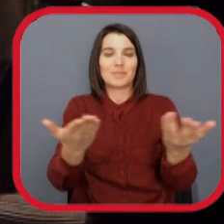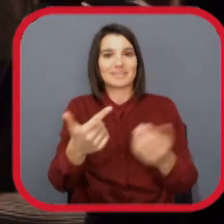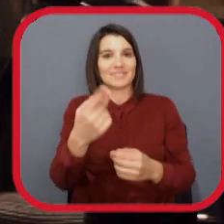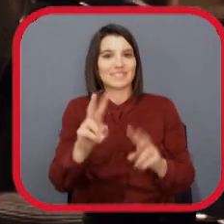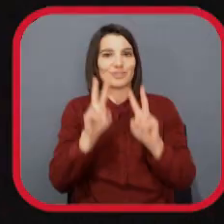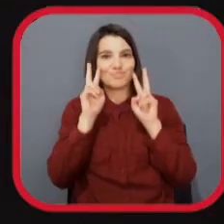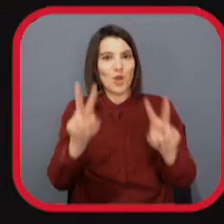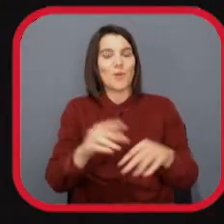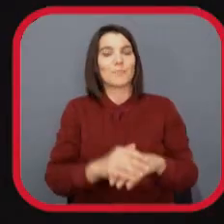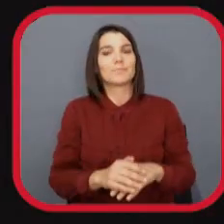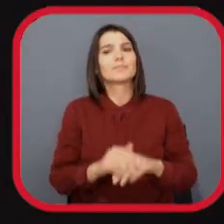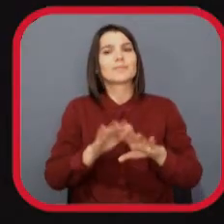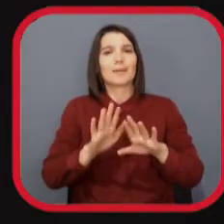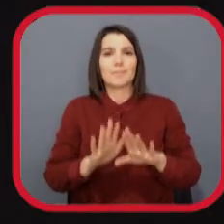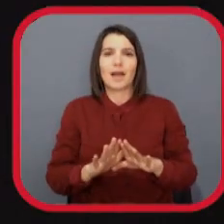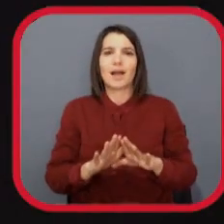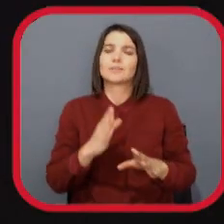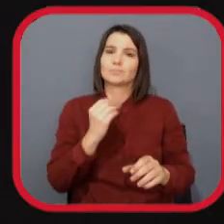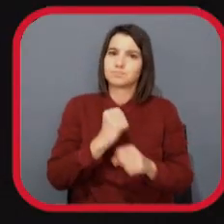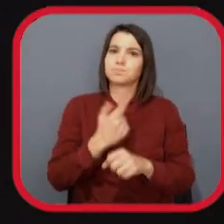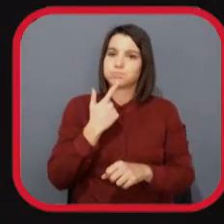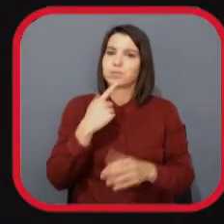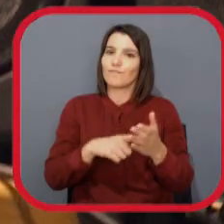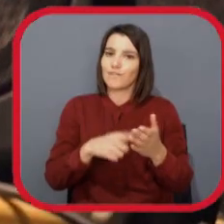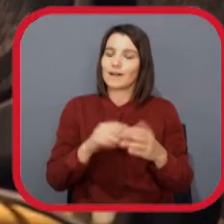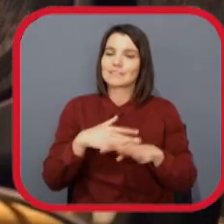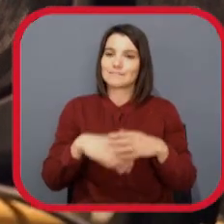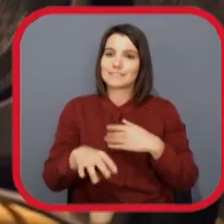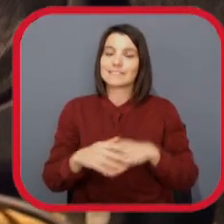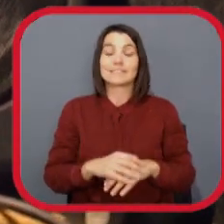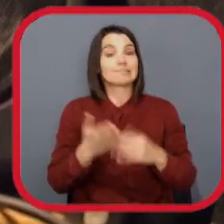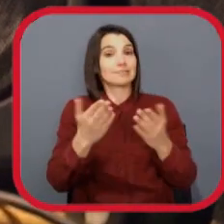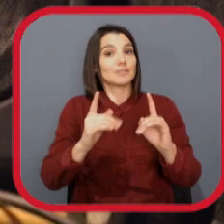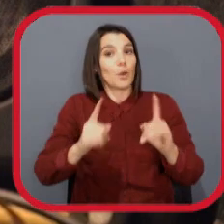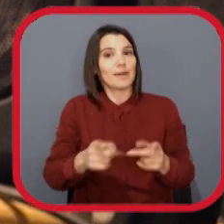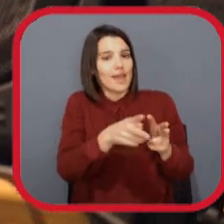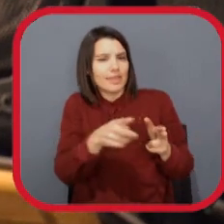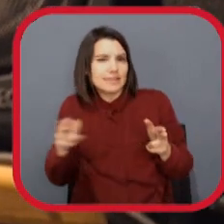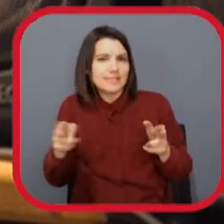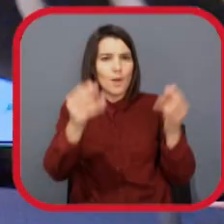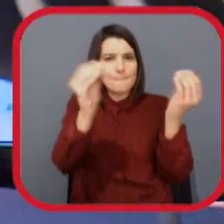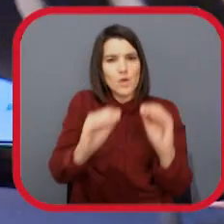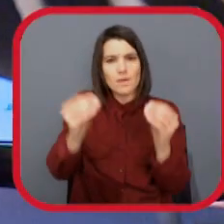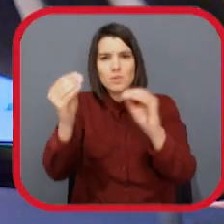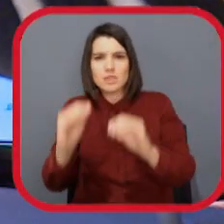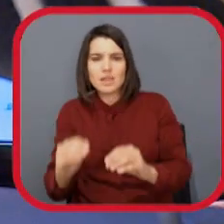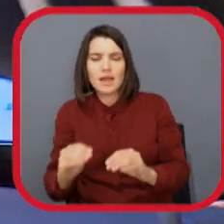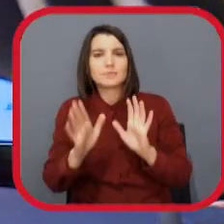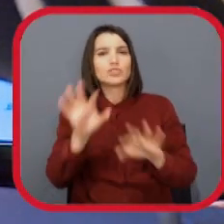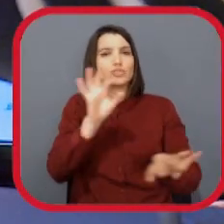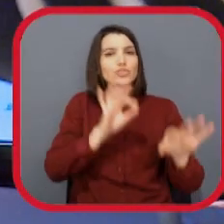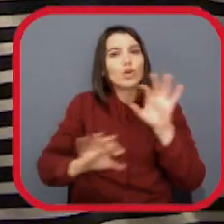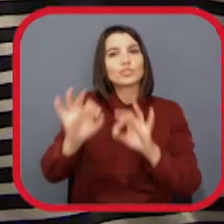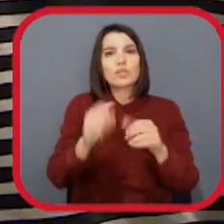vez mais perto dos nossos ecrãs. Mas ainda há muito trabalho por fazer e é aí que entra a edição.